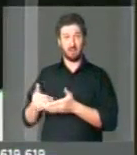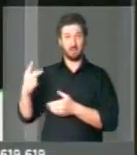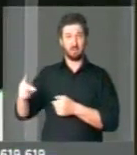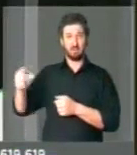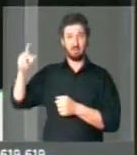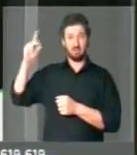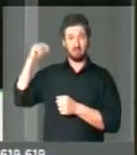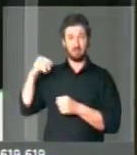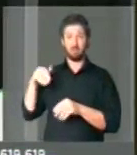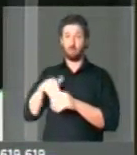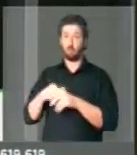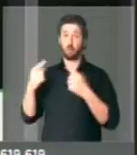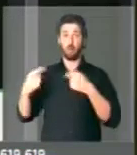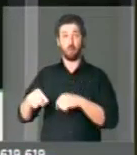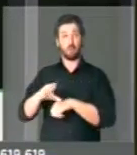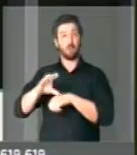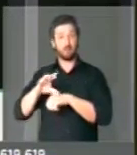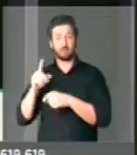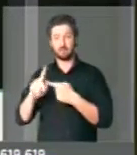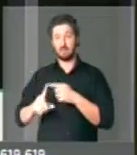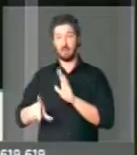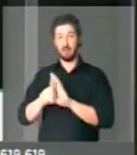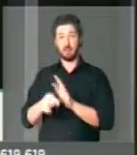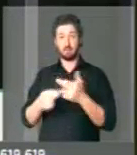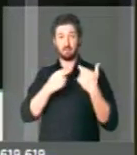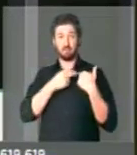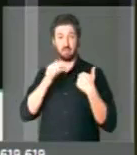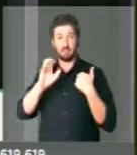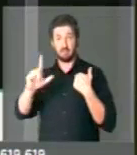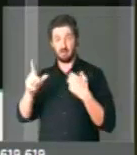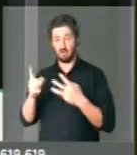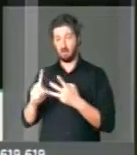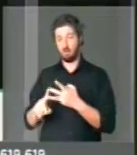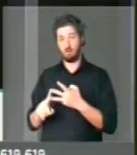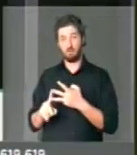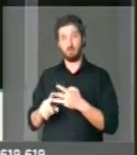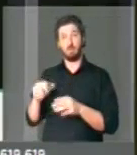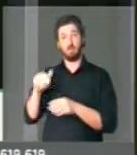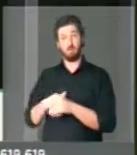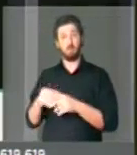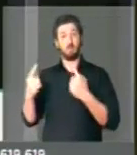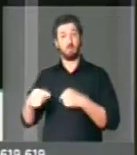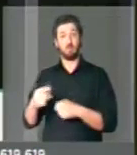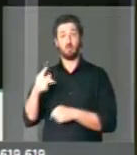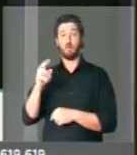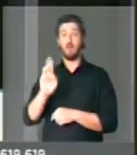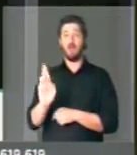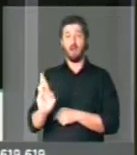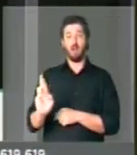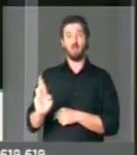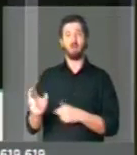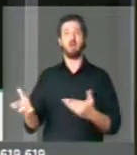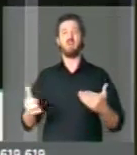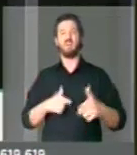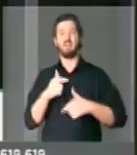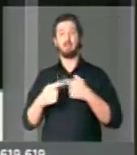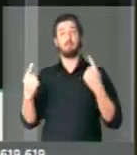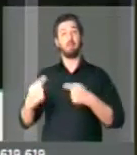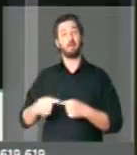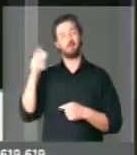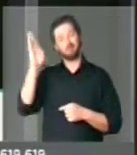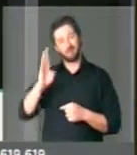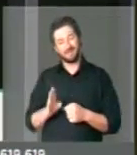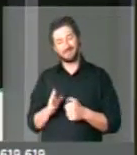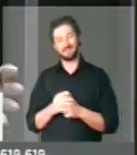mesmo PT que votou contra a Constituição Federal, contra a Lei de Responsabilidade Fiscal, votou contra o Plano Real, agora trabalha contra o